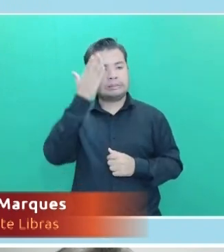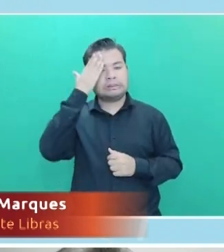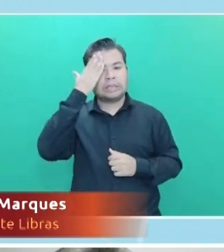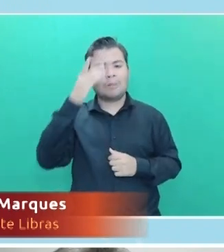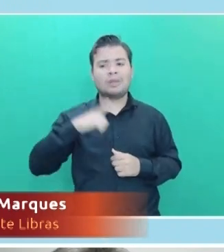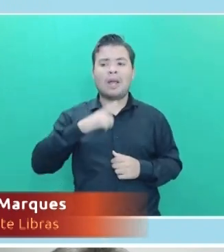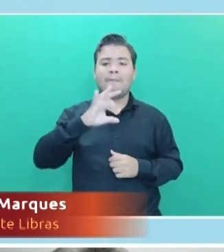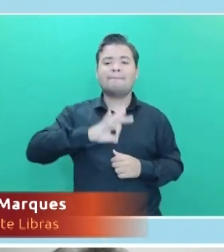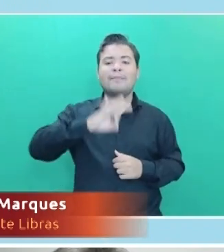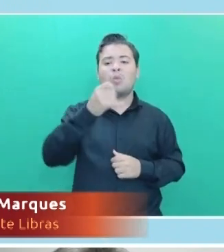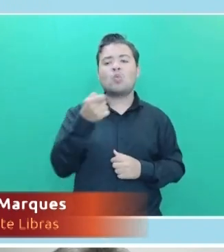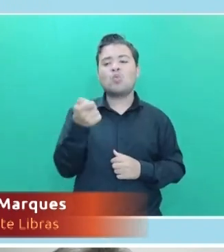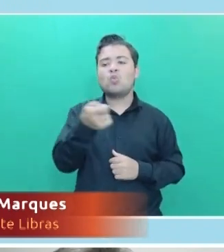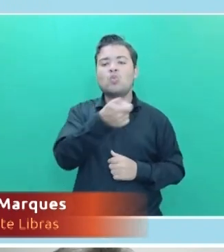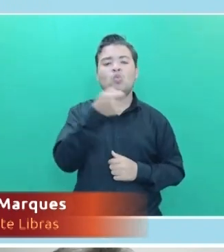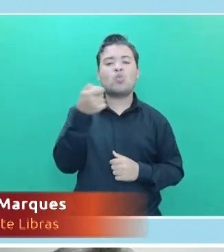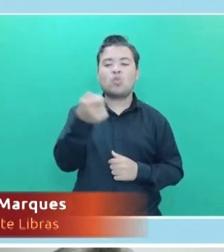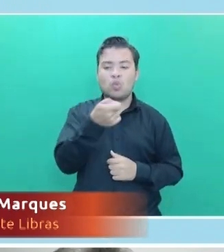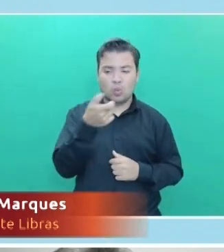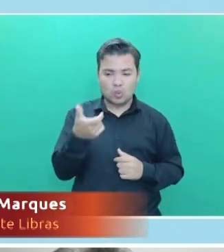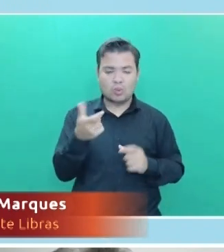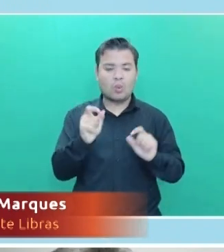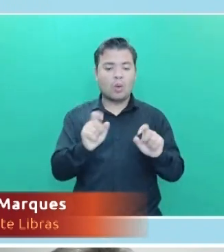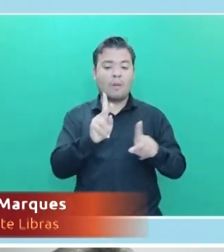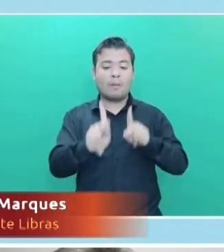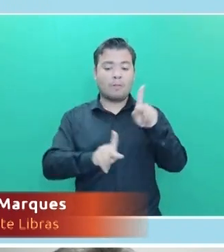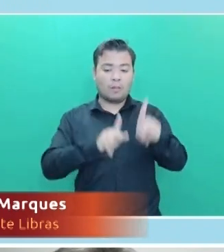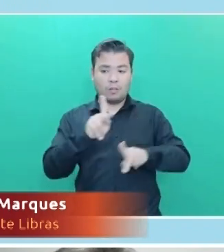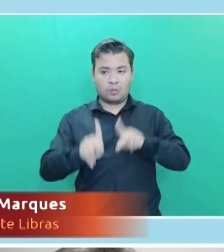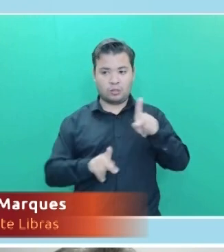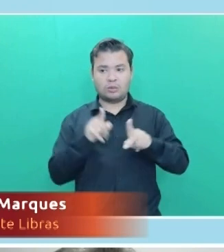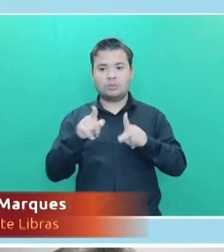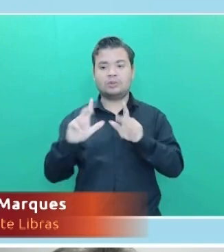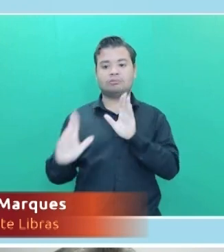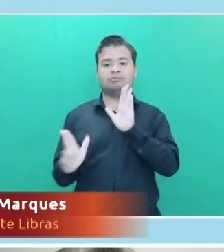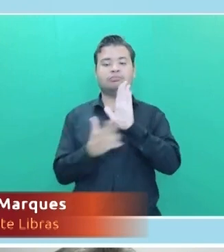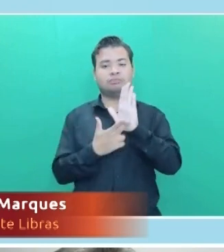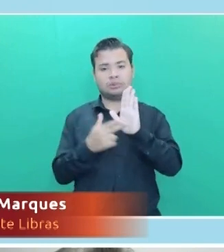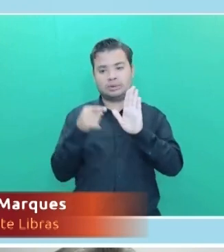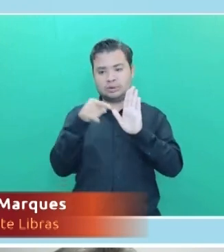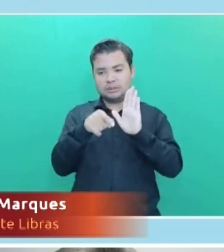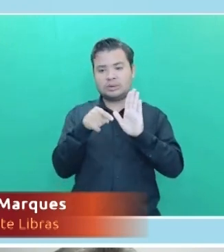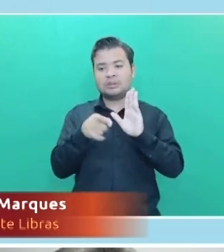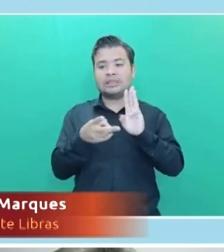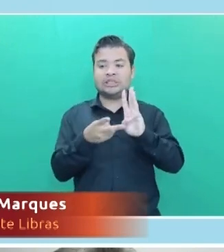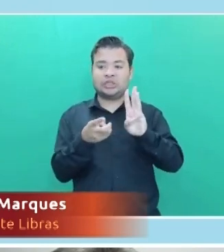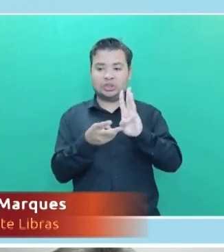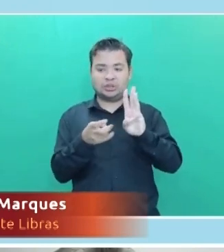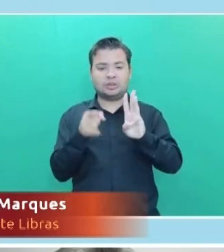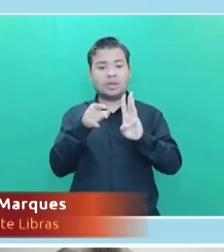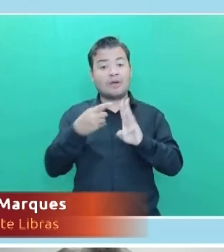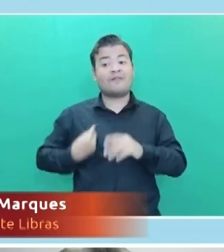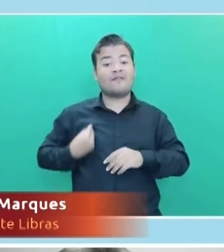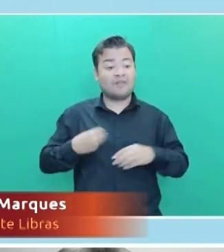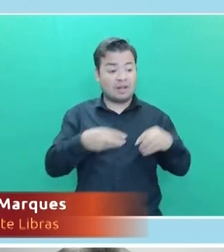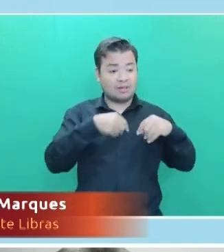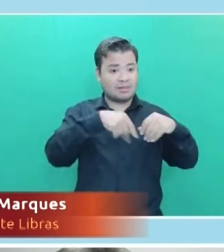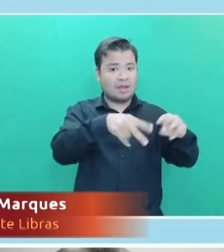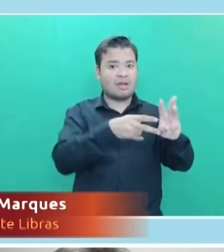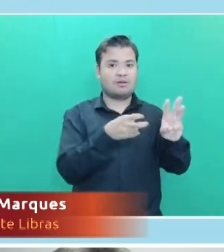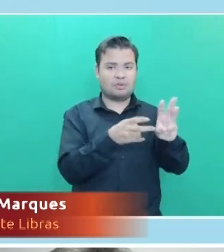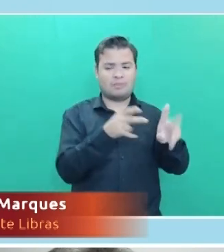pequeno da população que se declarou indígena está nas terras indígenas,